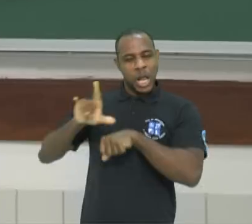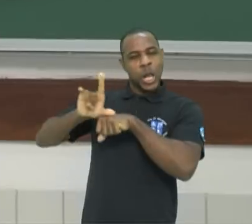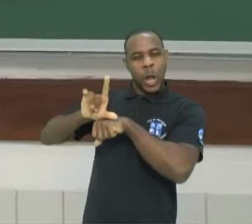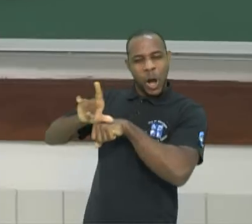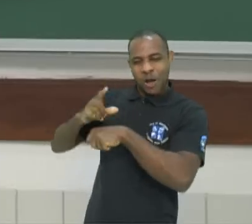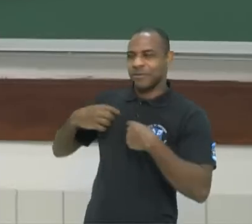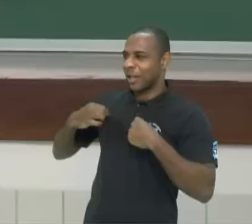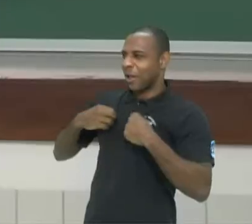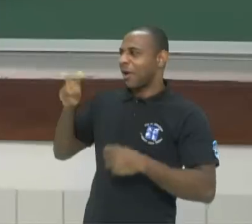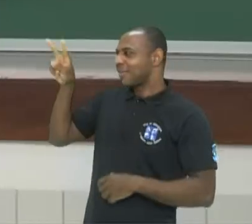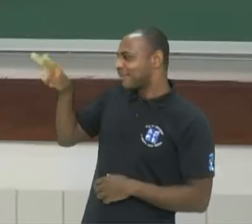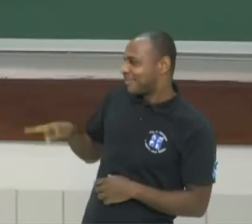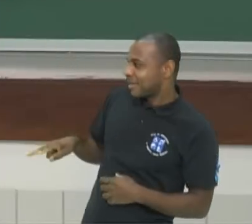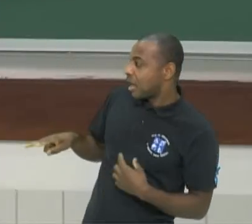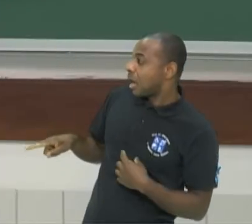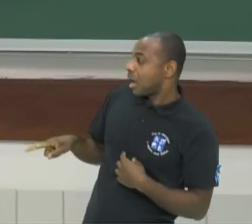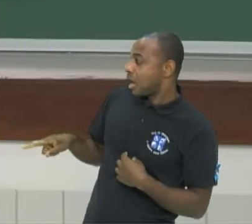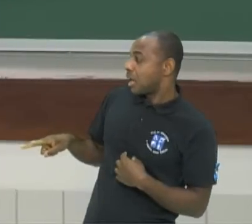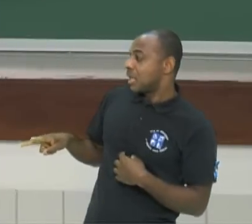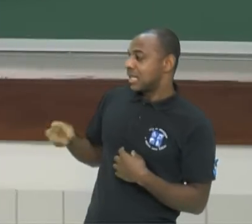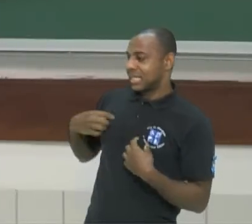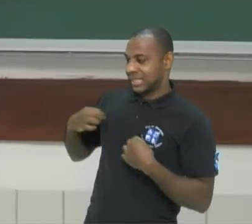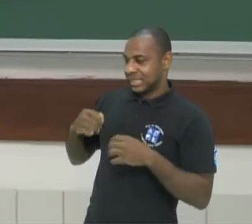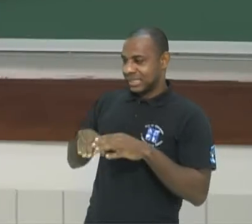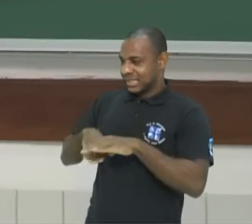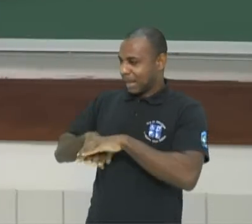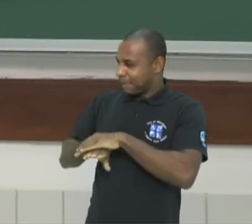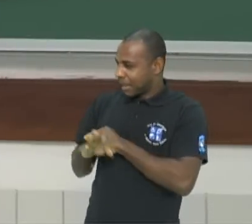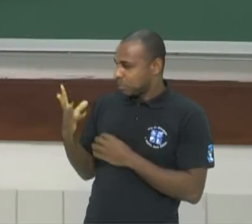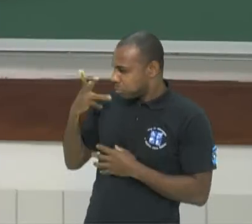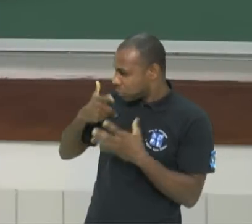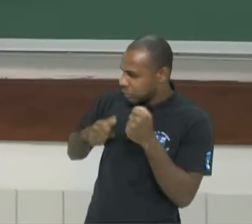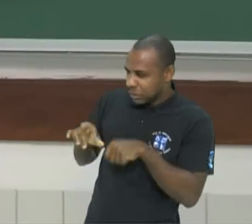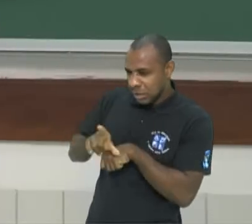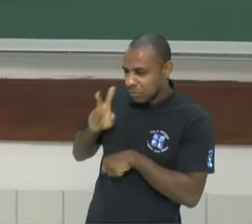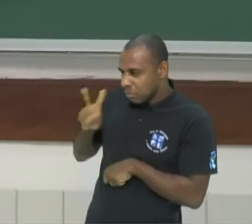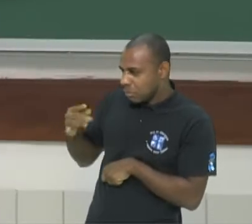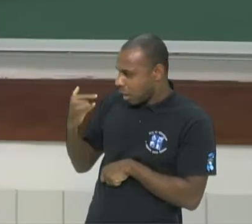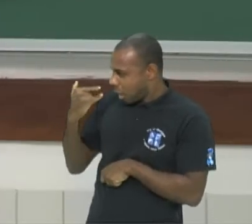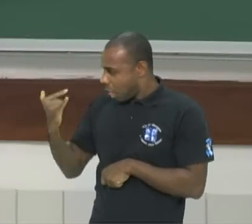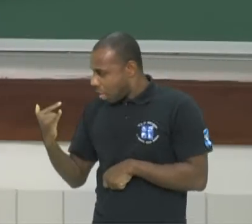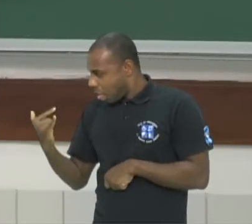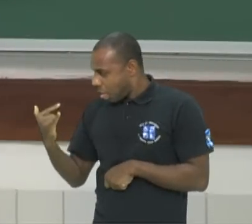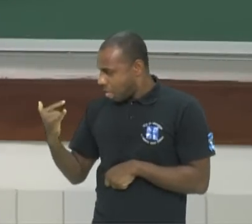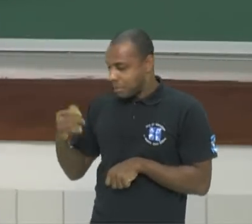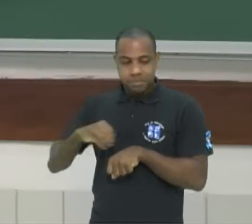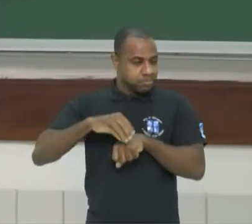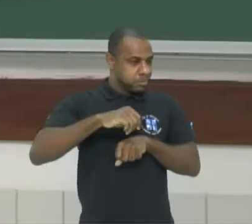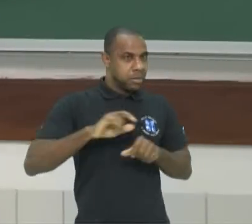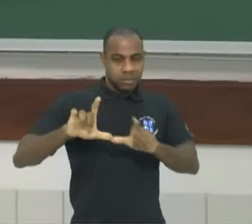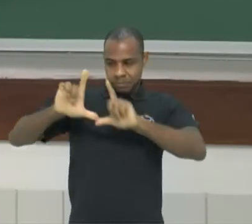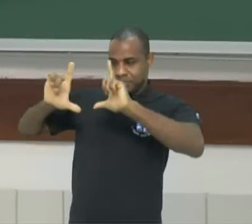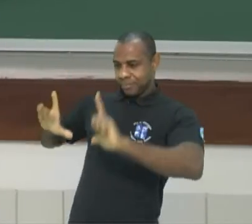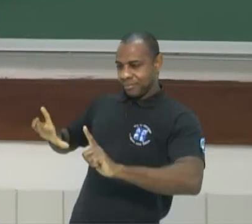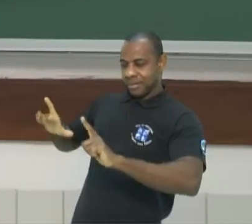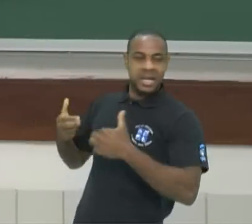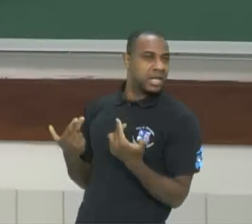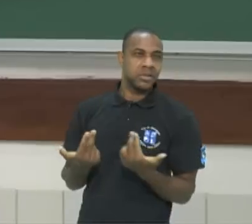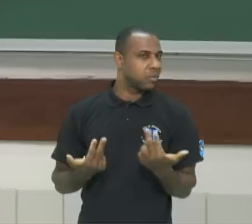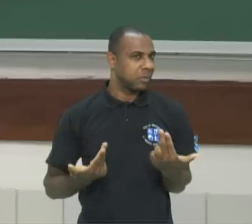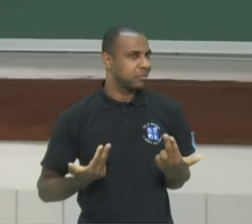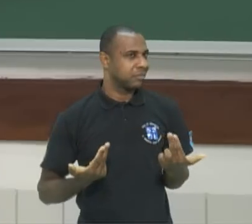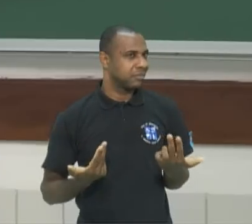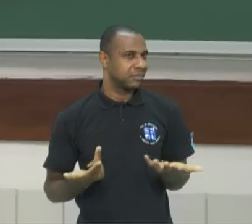aquela roupa que eu falei para vocês? Aquele sapato lindo e maravilhoso? É assim que as coisas funcionam. É o mesmo papel